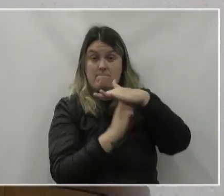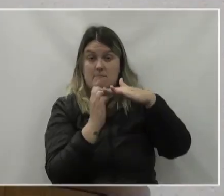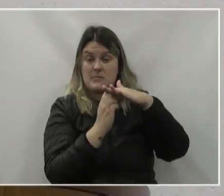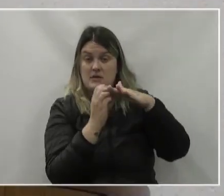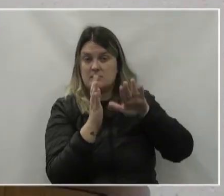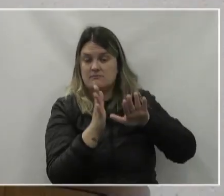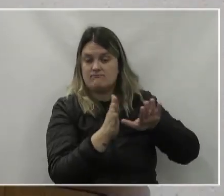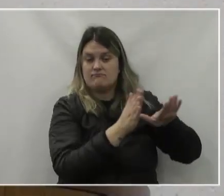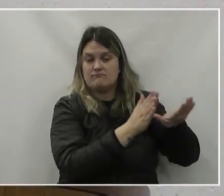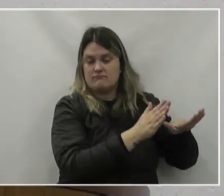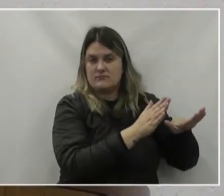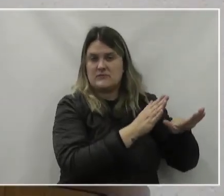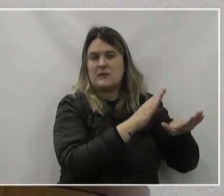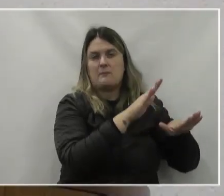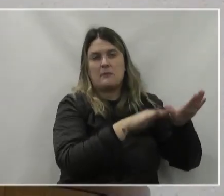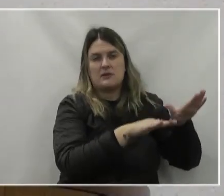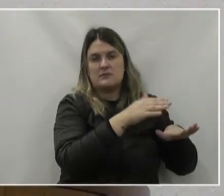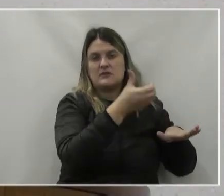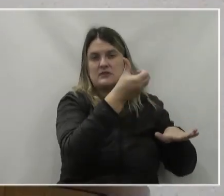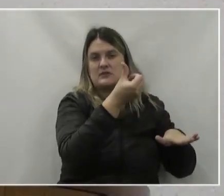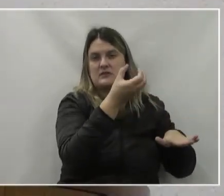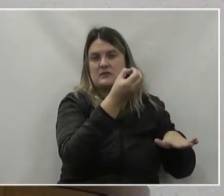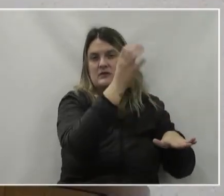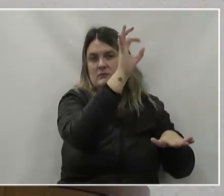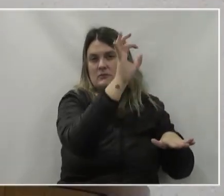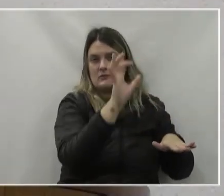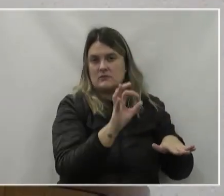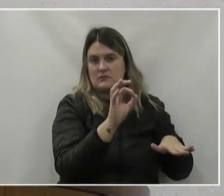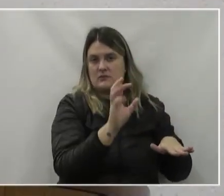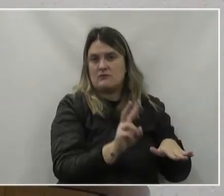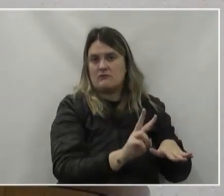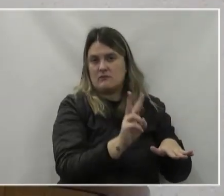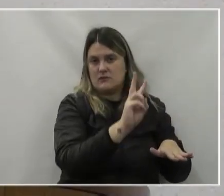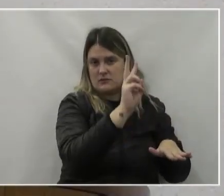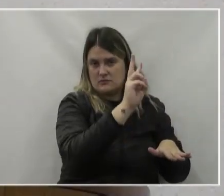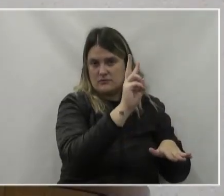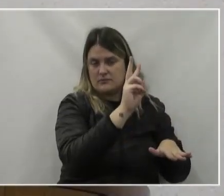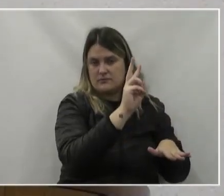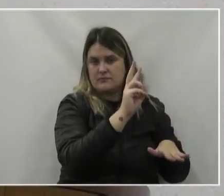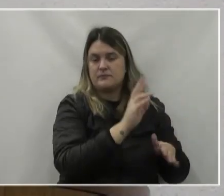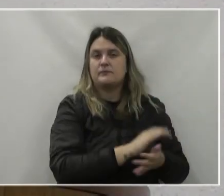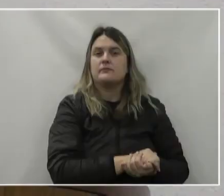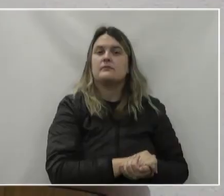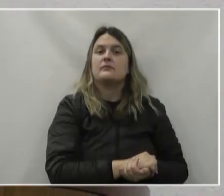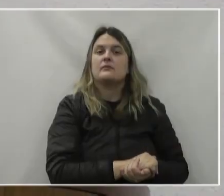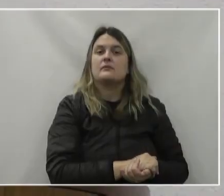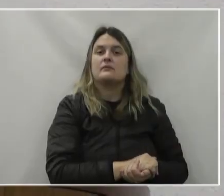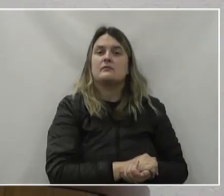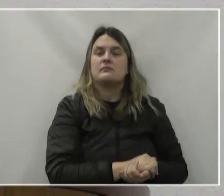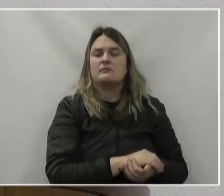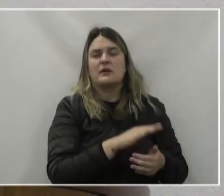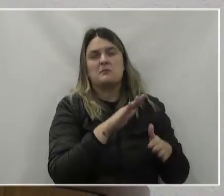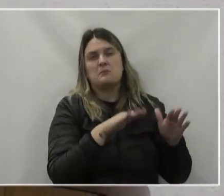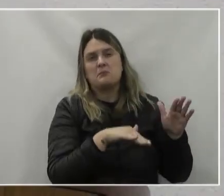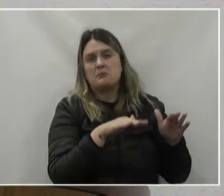ordem de 60% do valor, 60% do percentual, até dá mais de